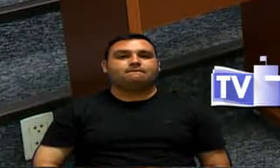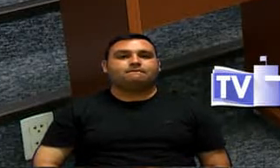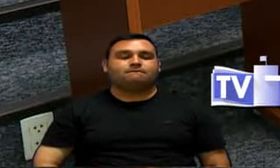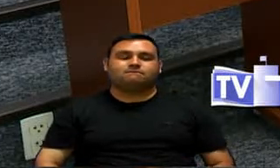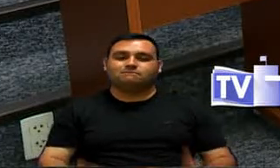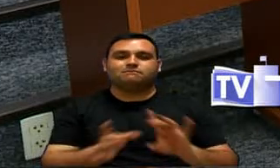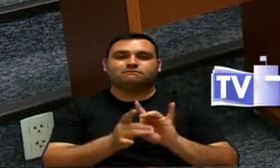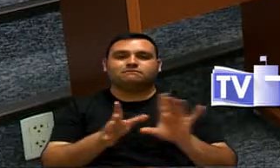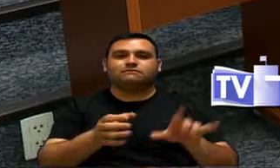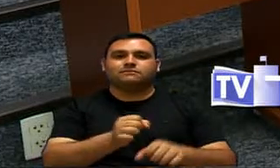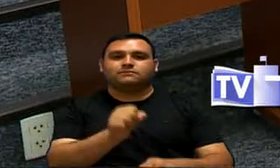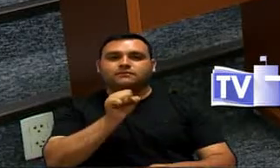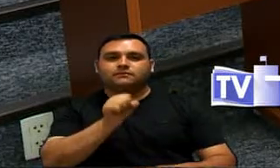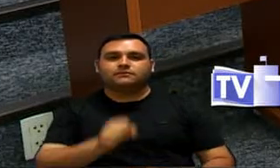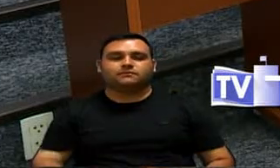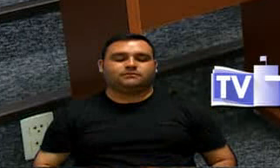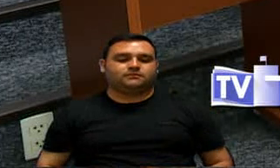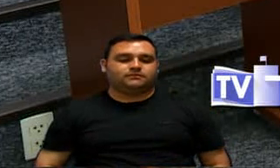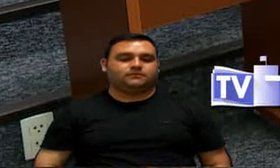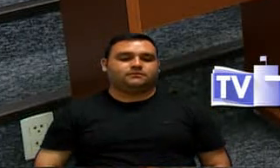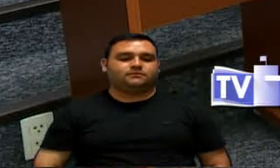Está aberto o microfone.